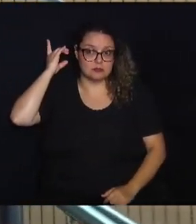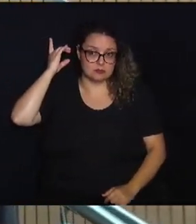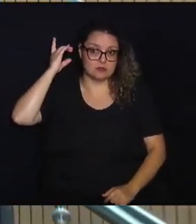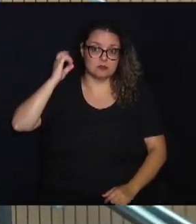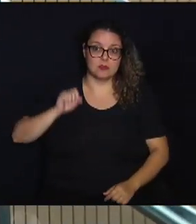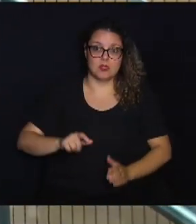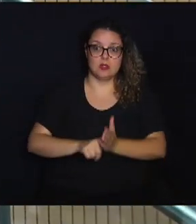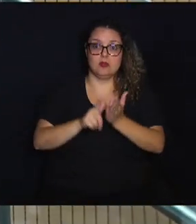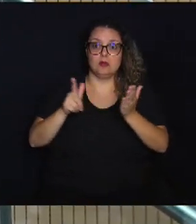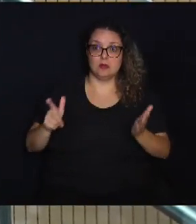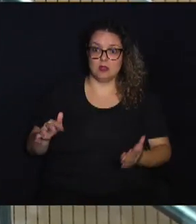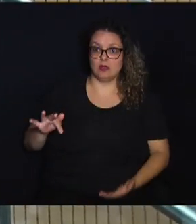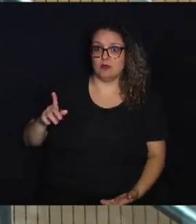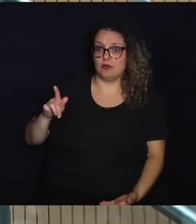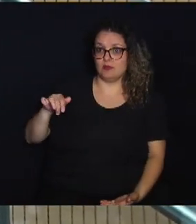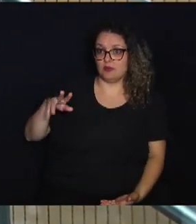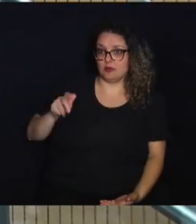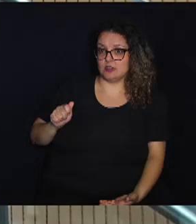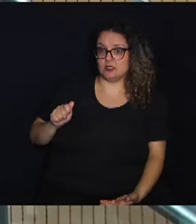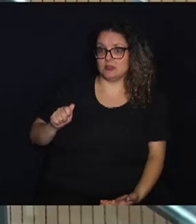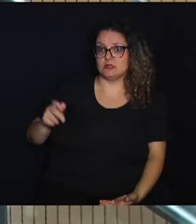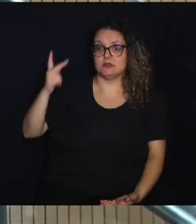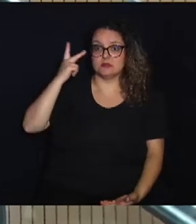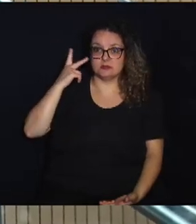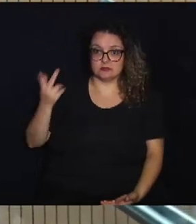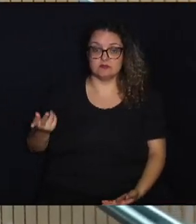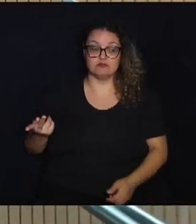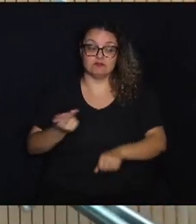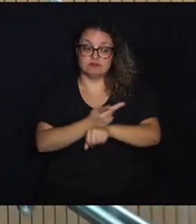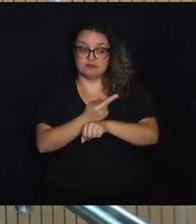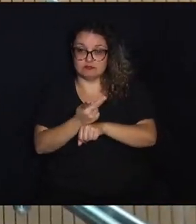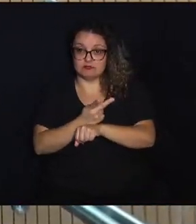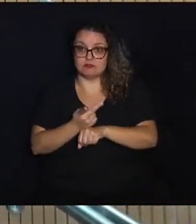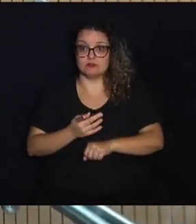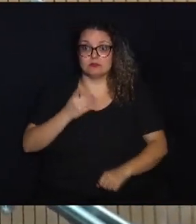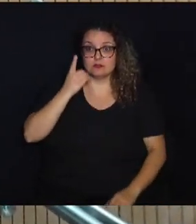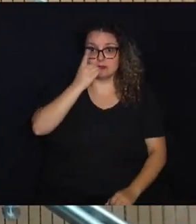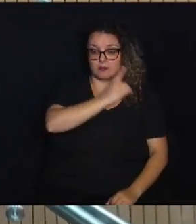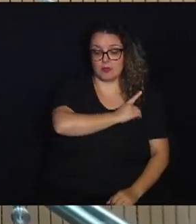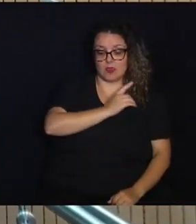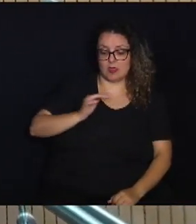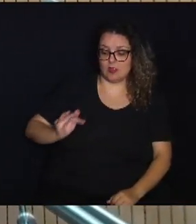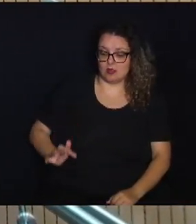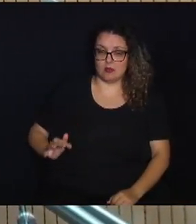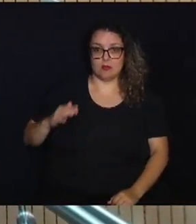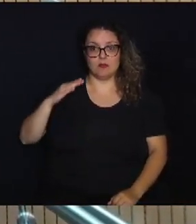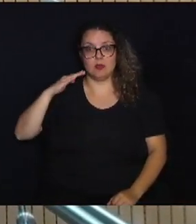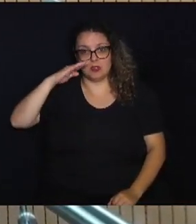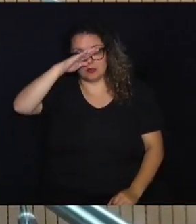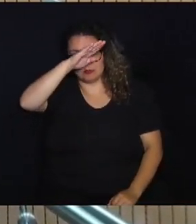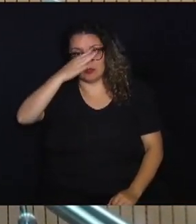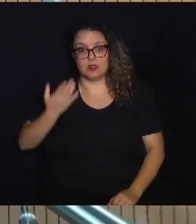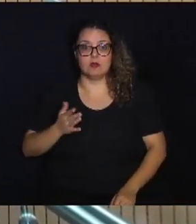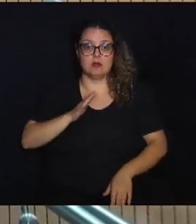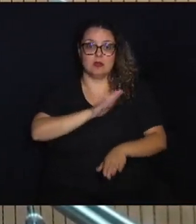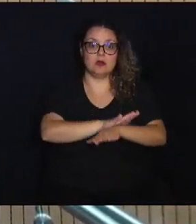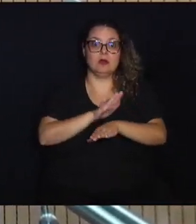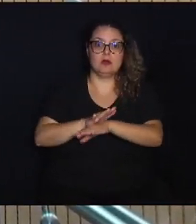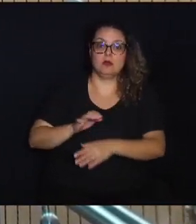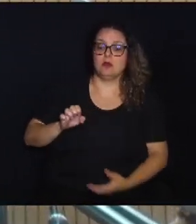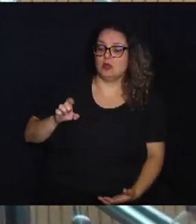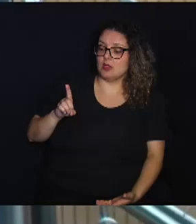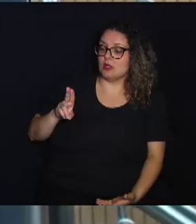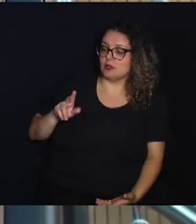do jornal Folha de São Paulo. Procurado então pelo deputado federal Jair Bolsonaro, ajudou Eduardo Bolsonaro